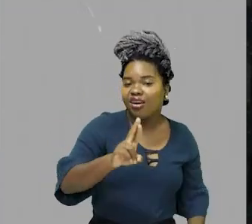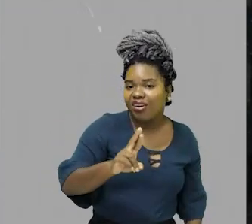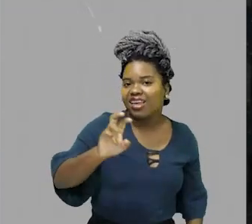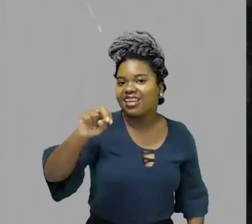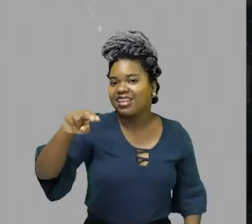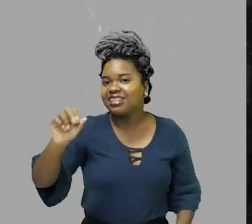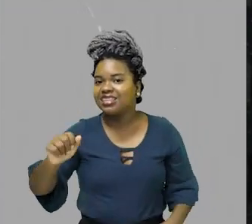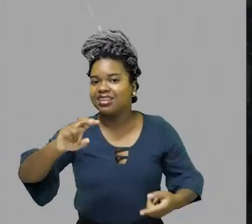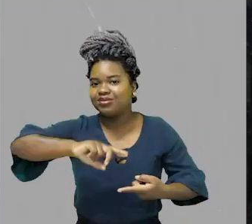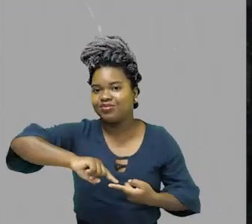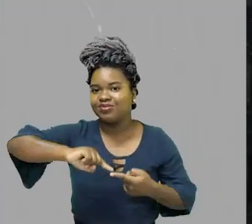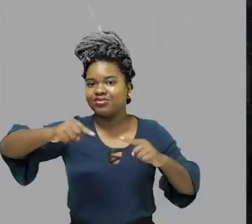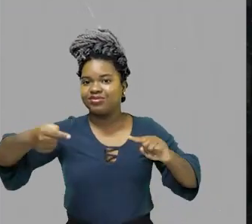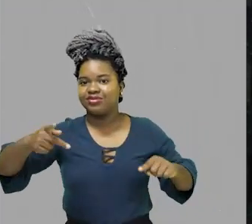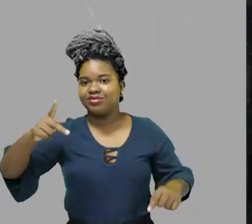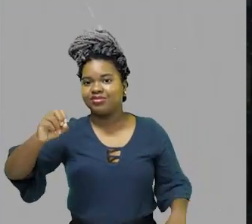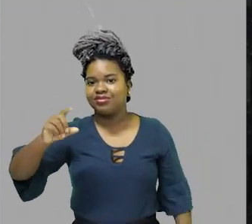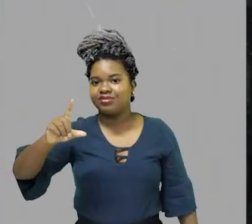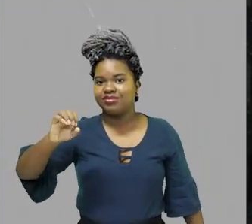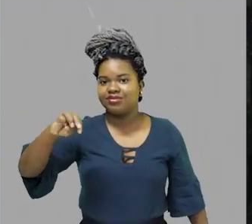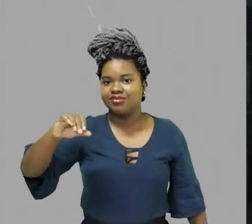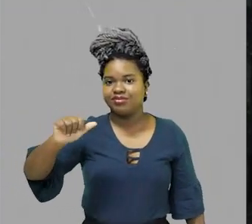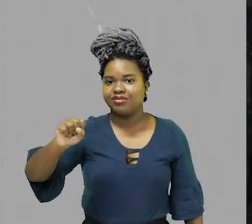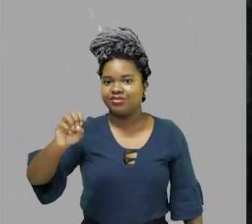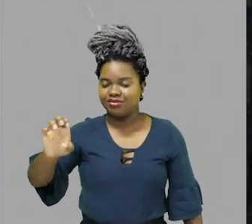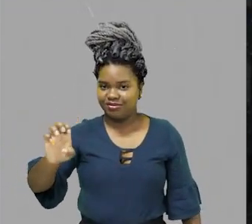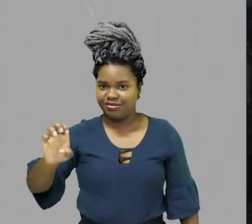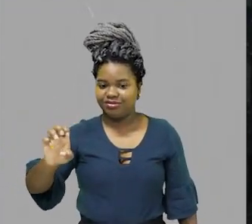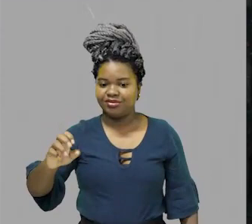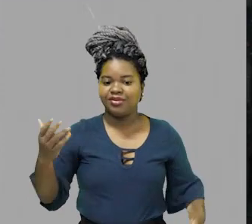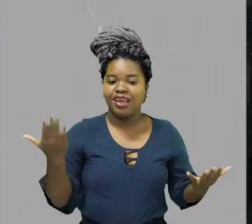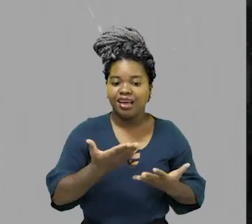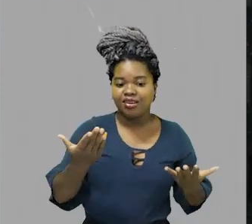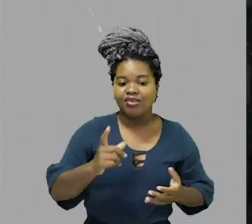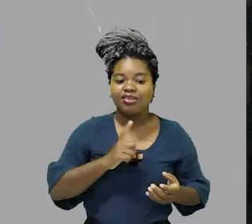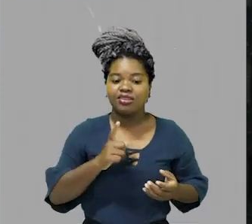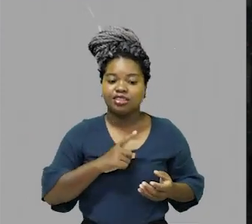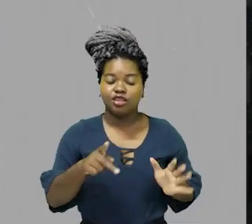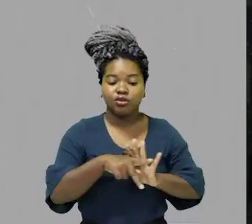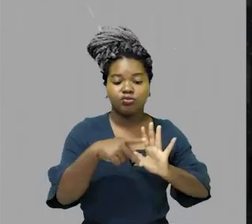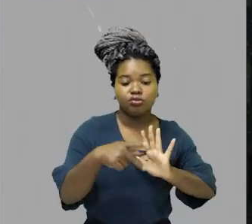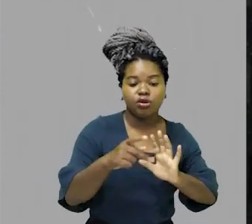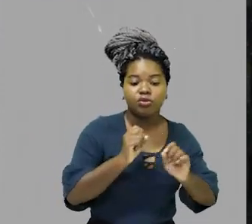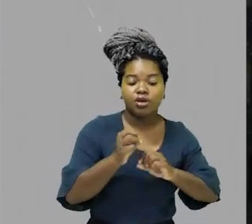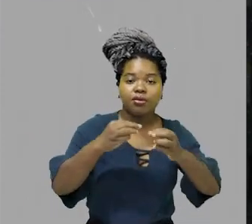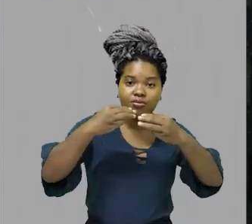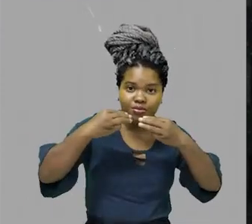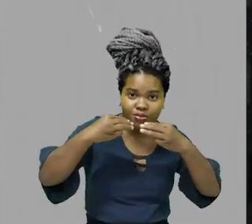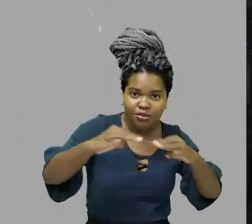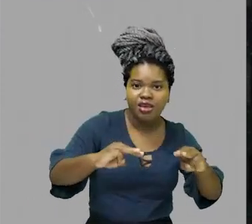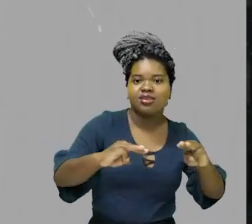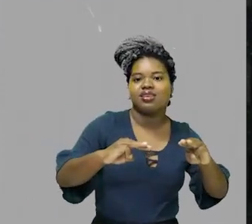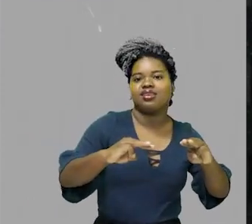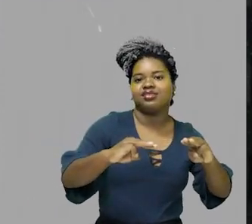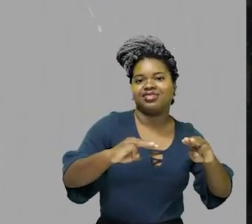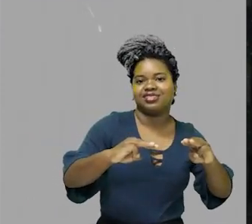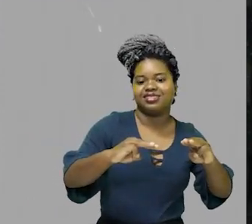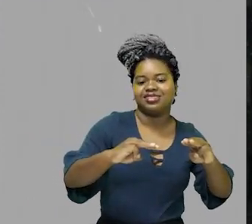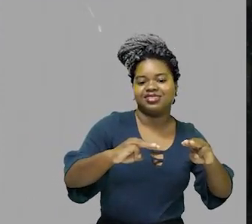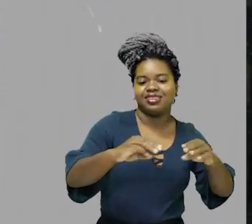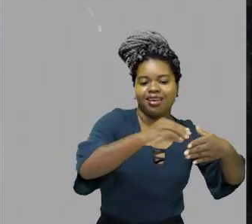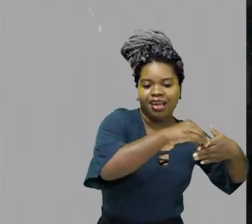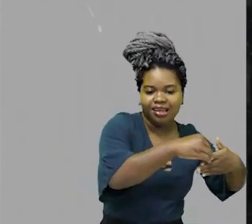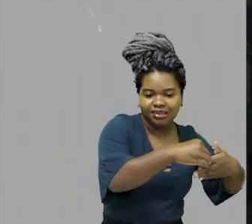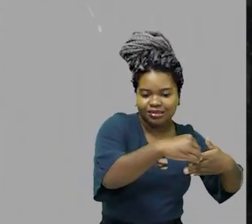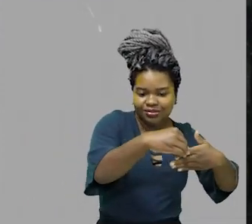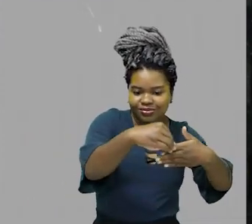eu tenho agora a minha fita de RNA mensageiro, que vai ser responsável por levar a